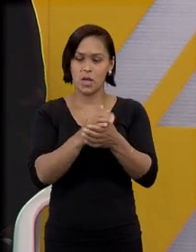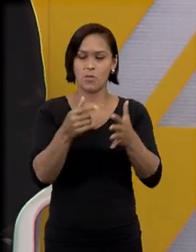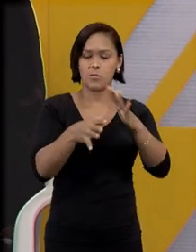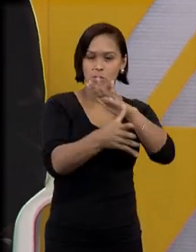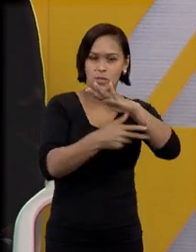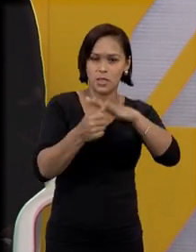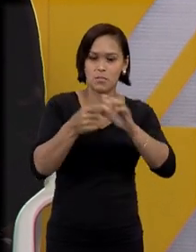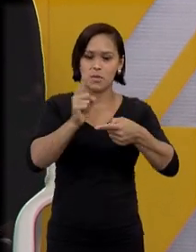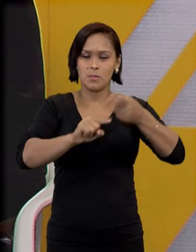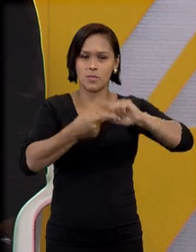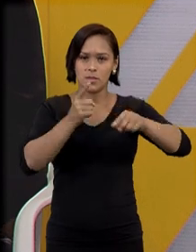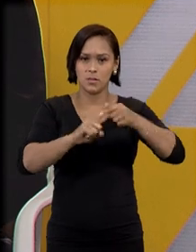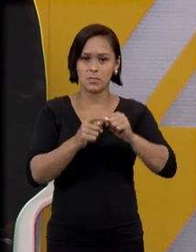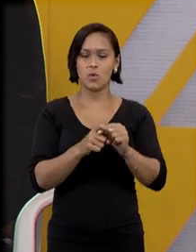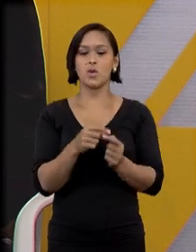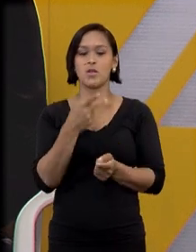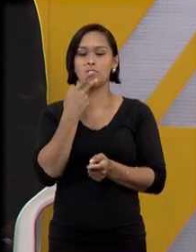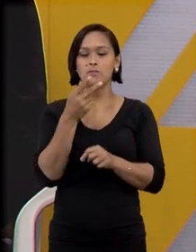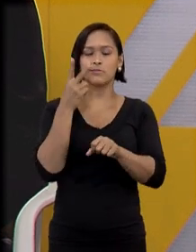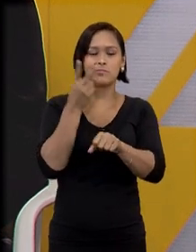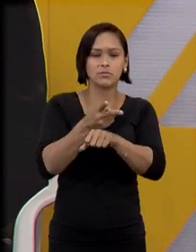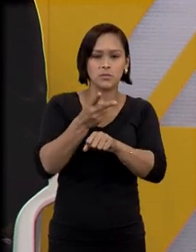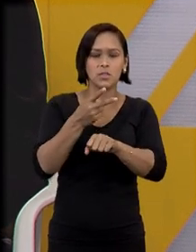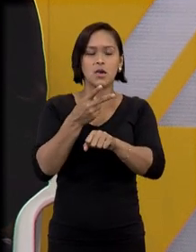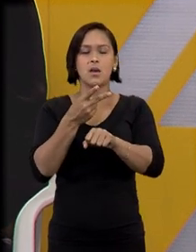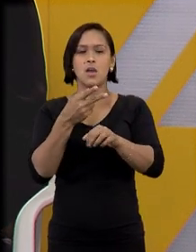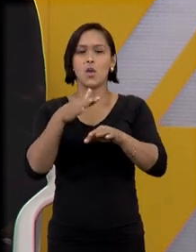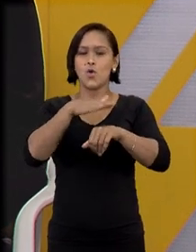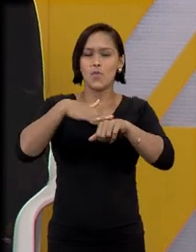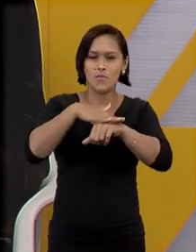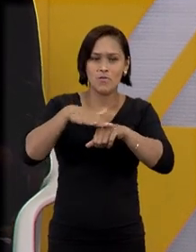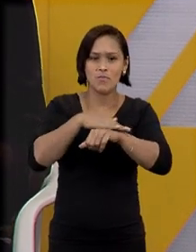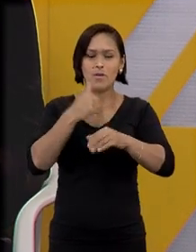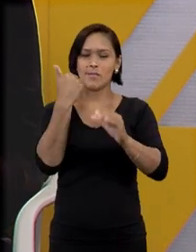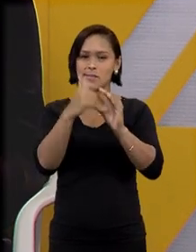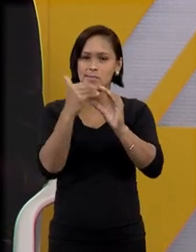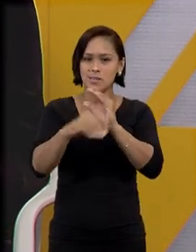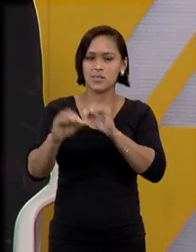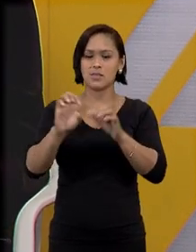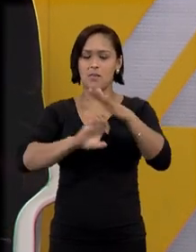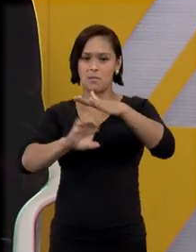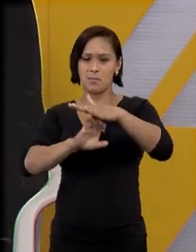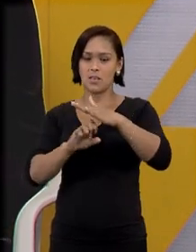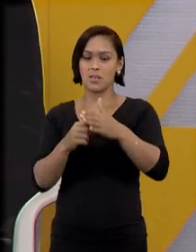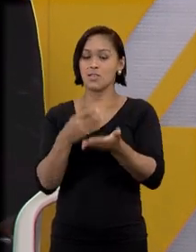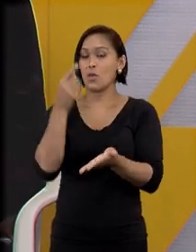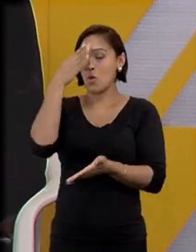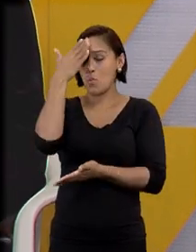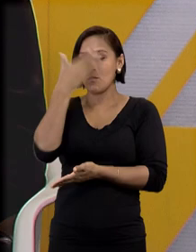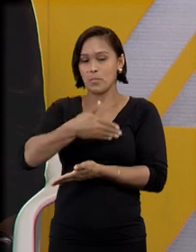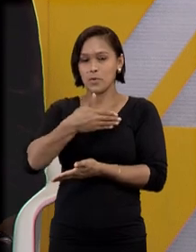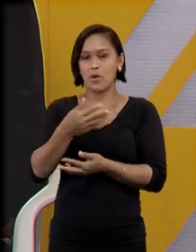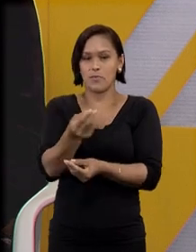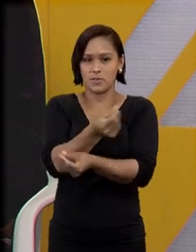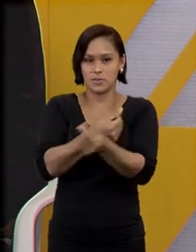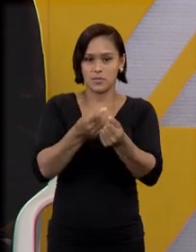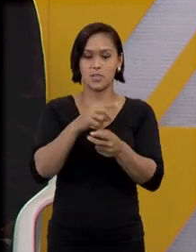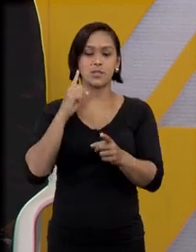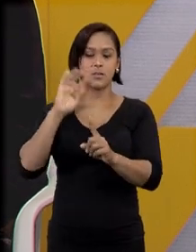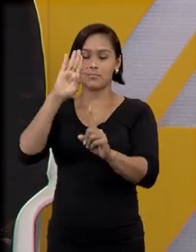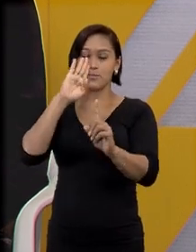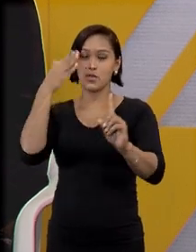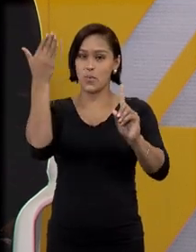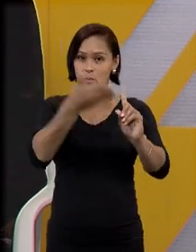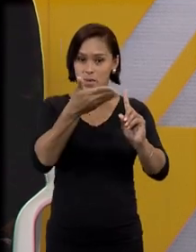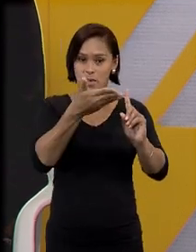furto qualificado. Foram encontrados diálogos no servidor da empresa que comprovariam o desvio de valores. Os réus alegaram